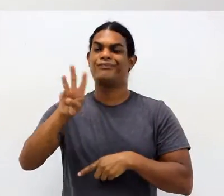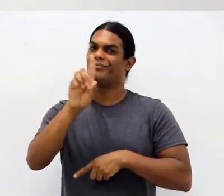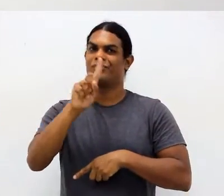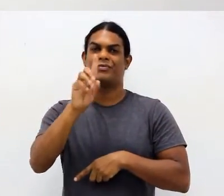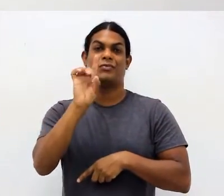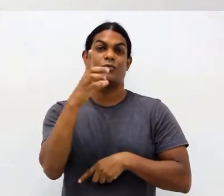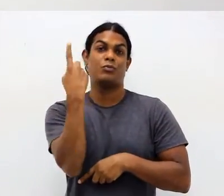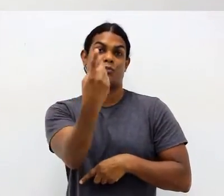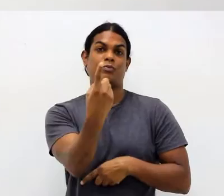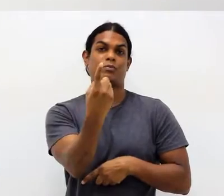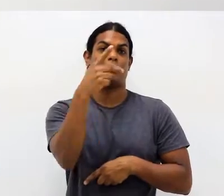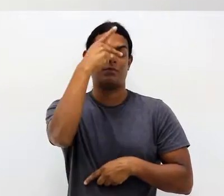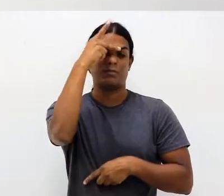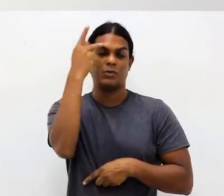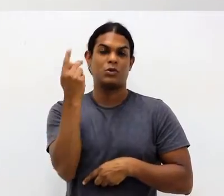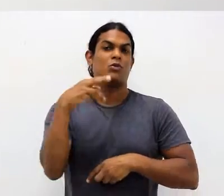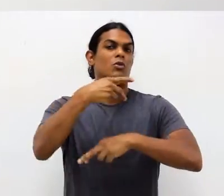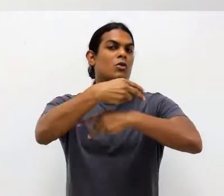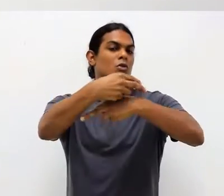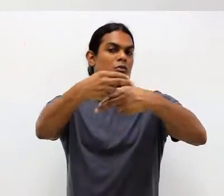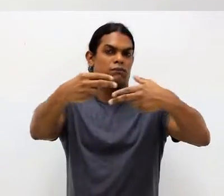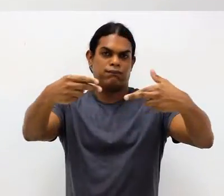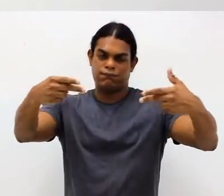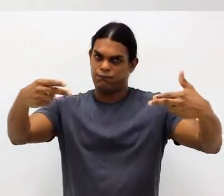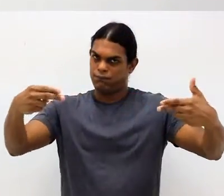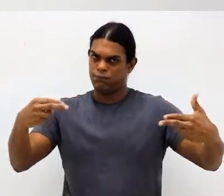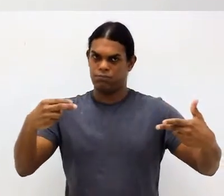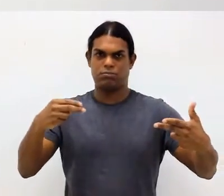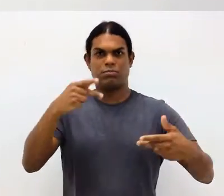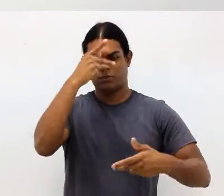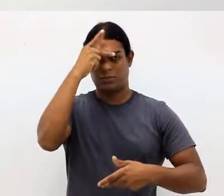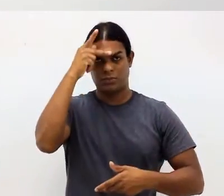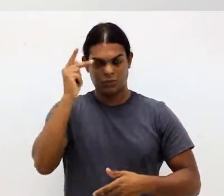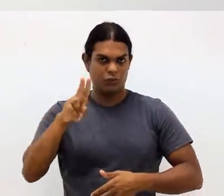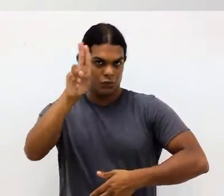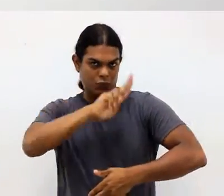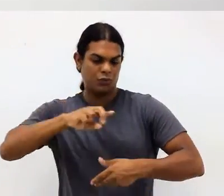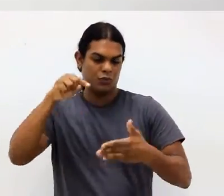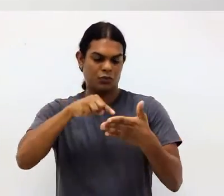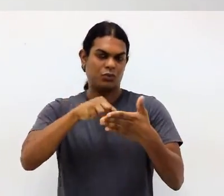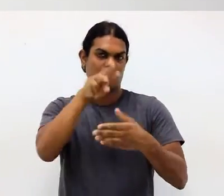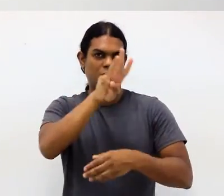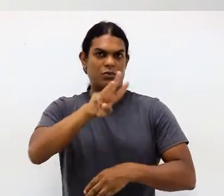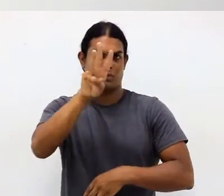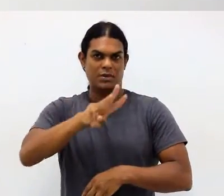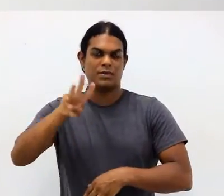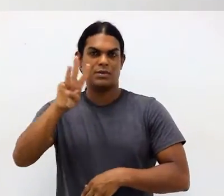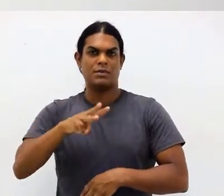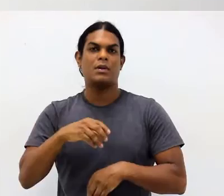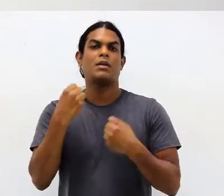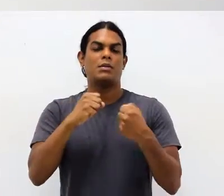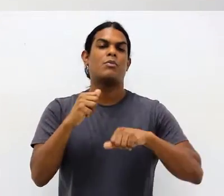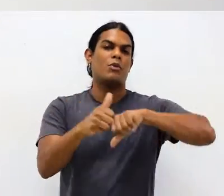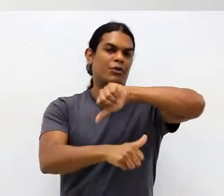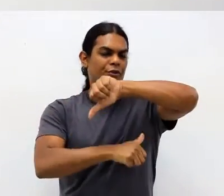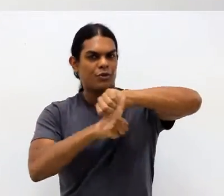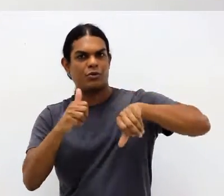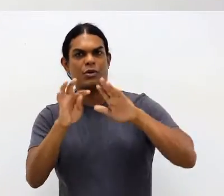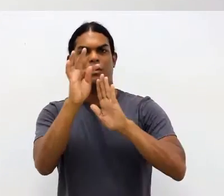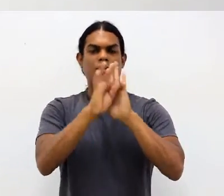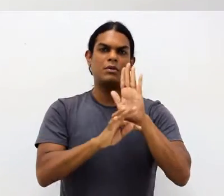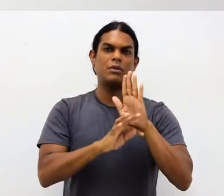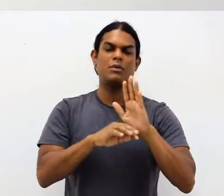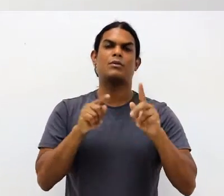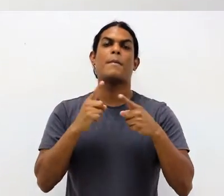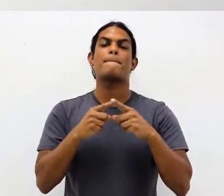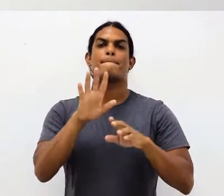pessoa. Várias pessoas puderam entrar, acessar e alterar aquilo ali. O que isso traz de diferente para a gente? Na